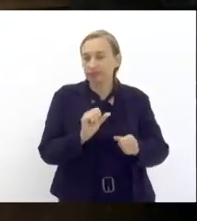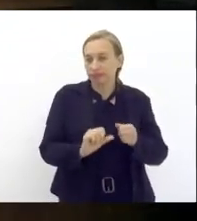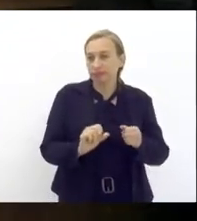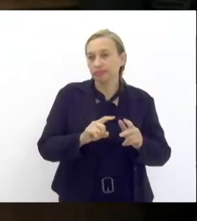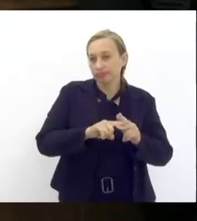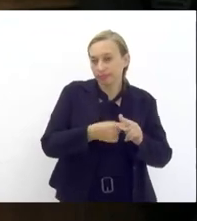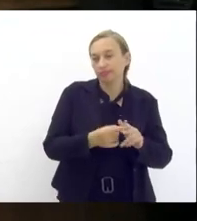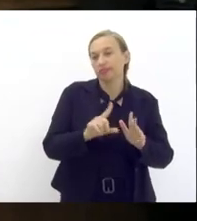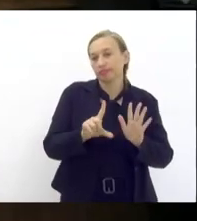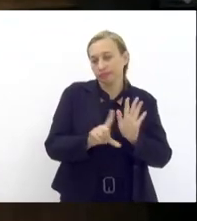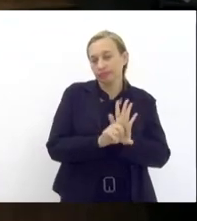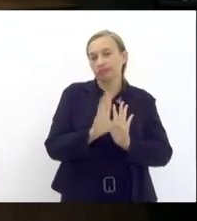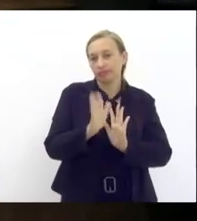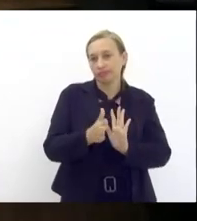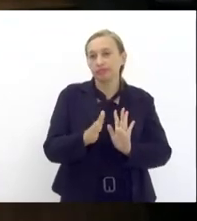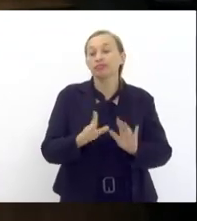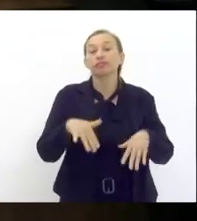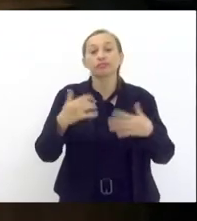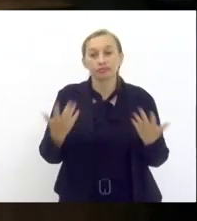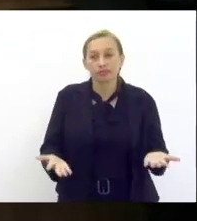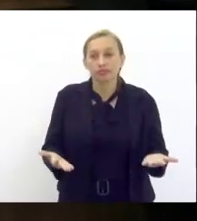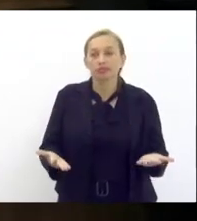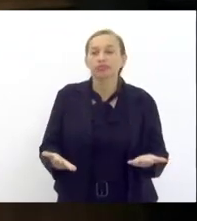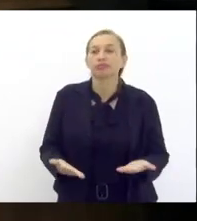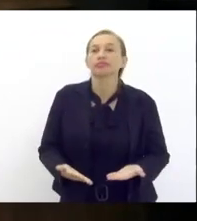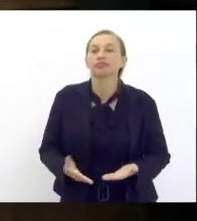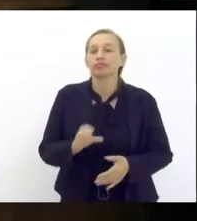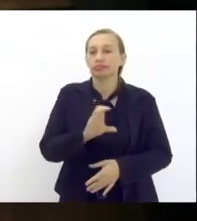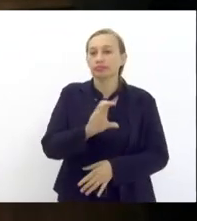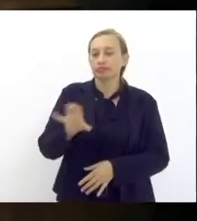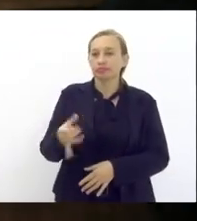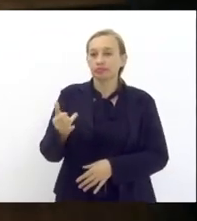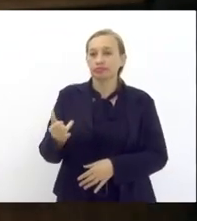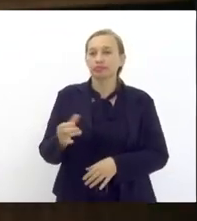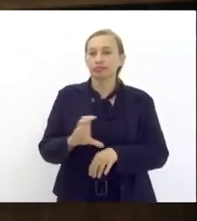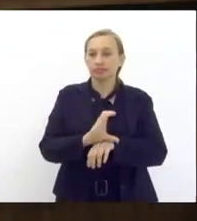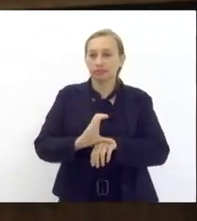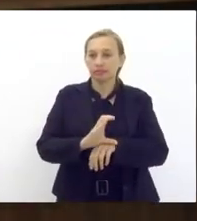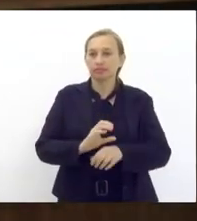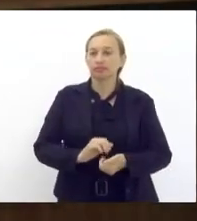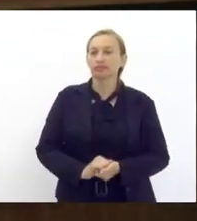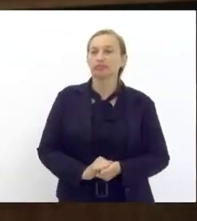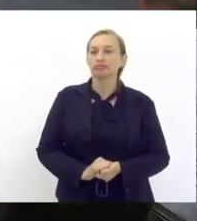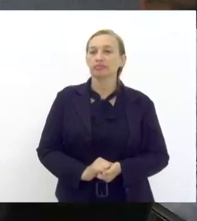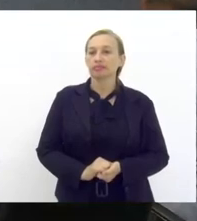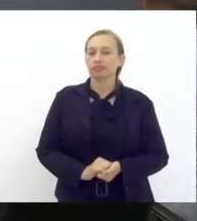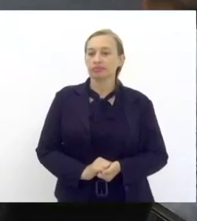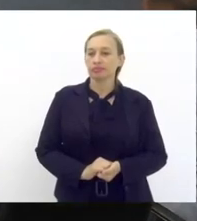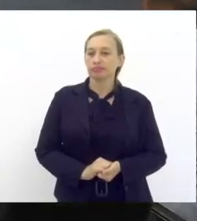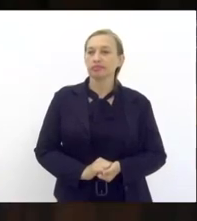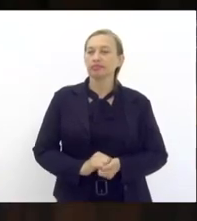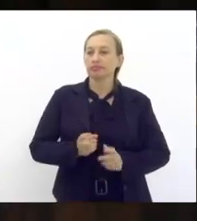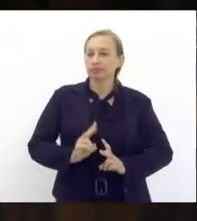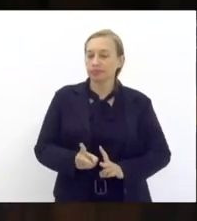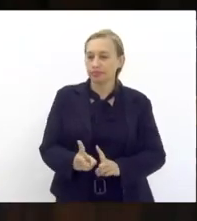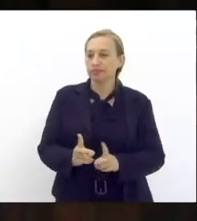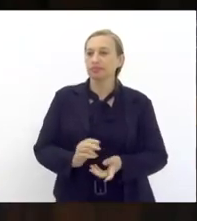uma lei já vigente constitucional. Então, o parecer pela CCJ é pela constitucionalidade. Vamos em